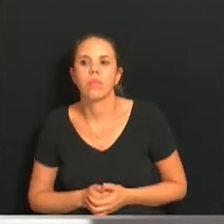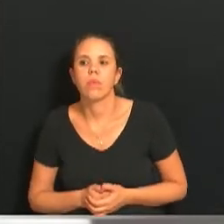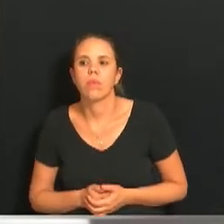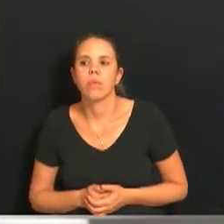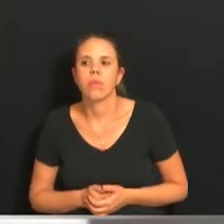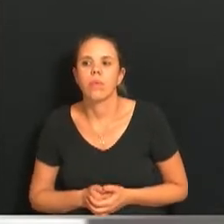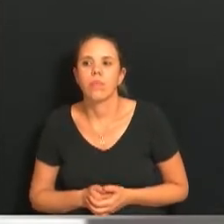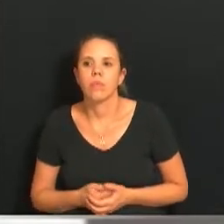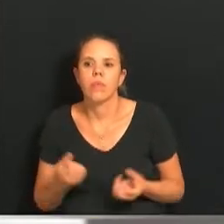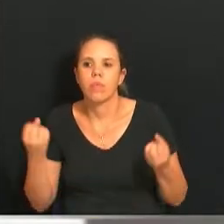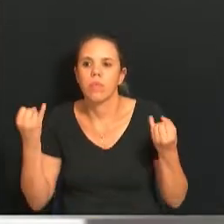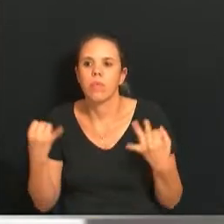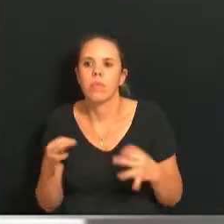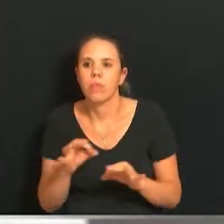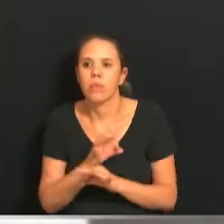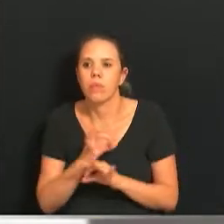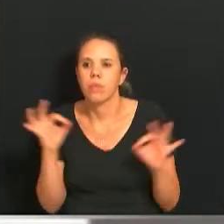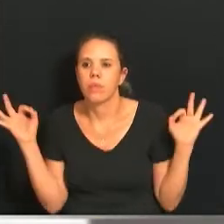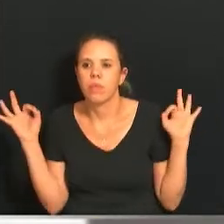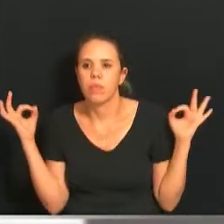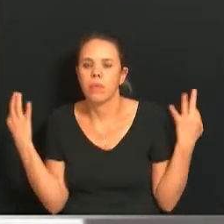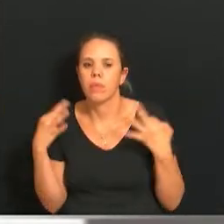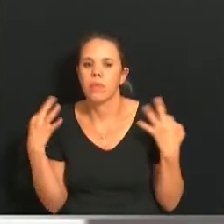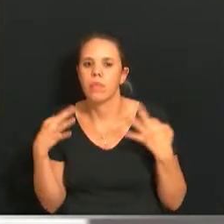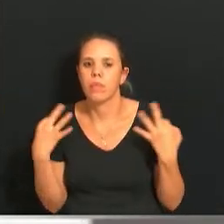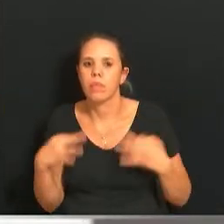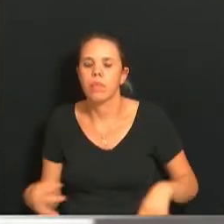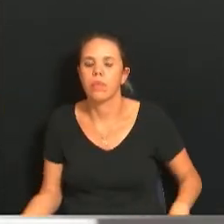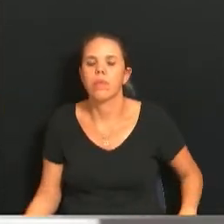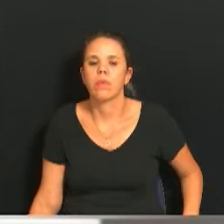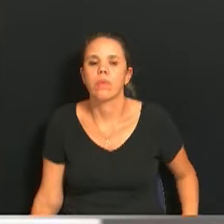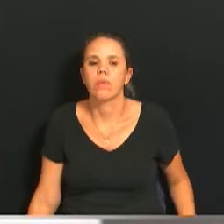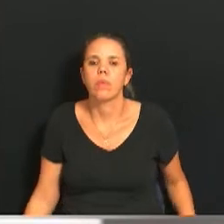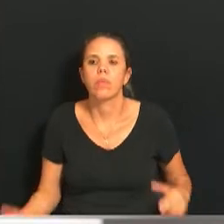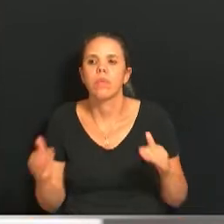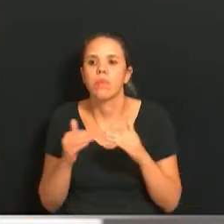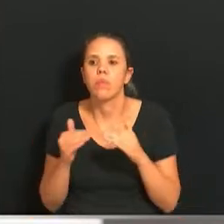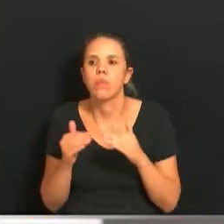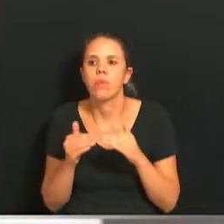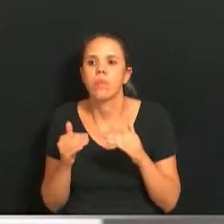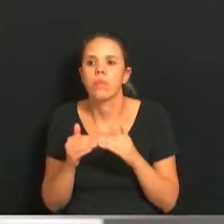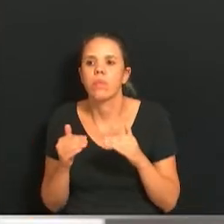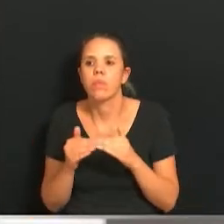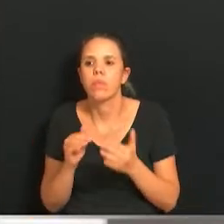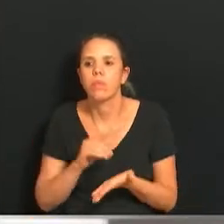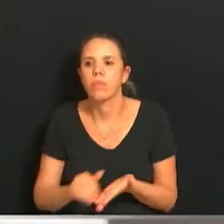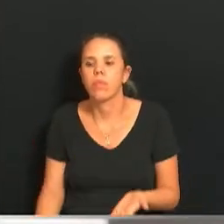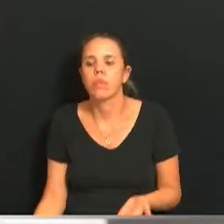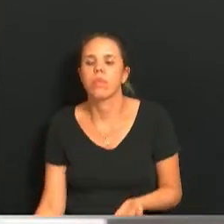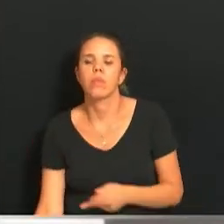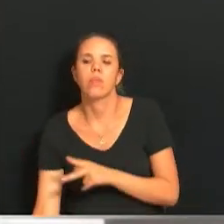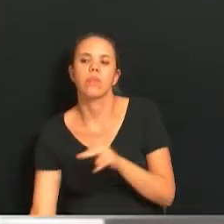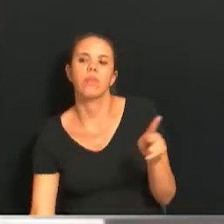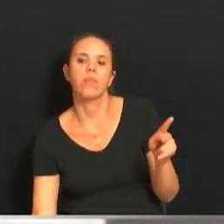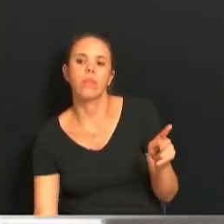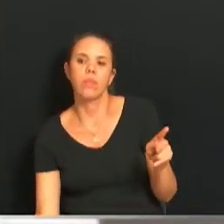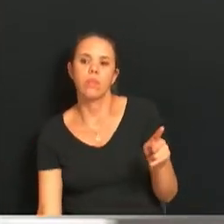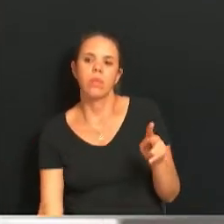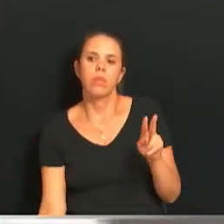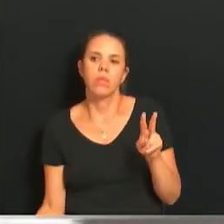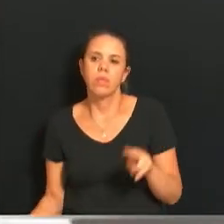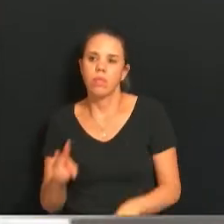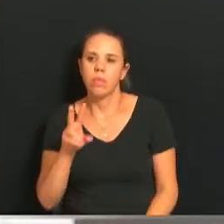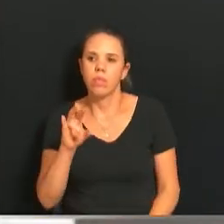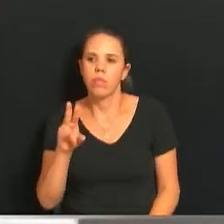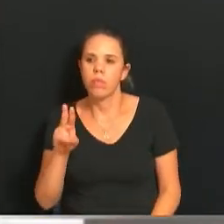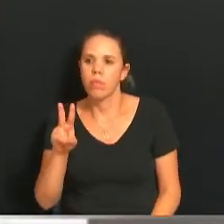a explicação perfeita. Concordo com o que o secretário, o presidente Vinícius Riveretti